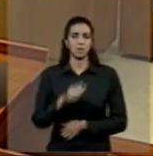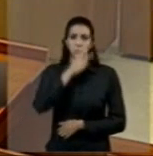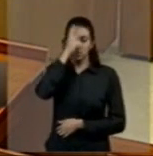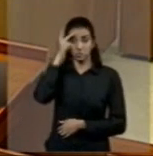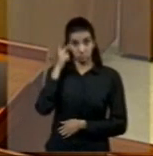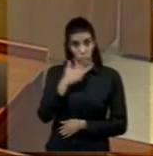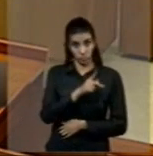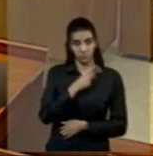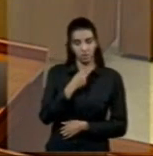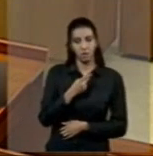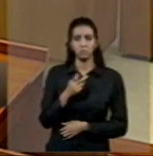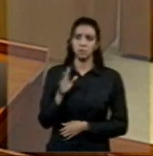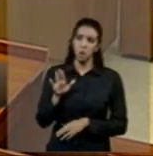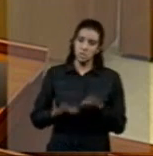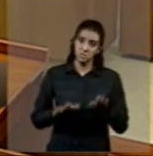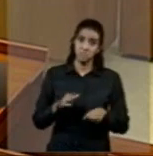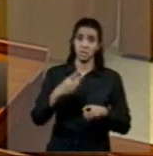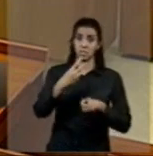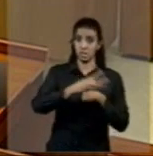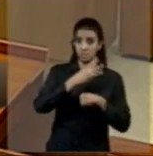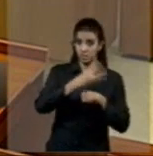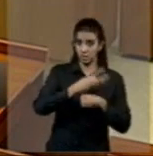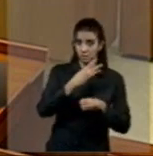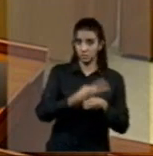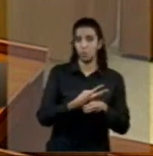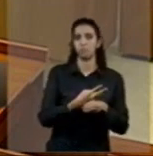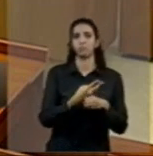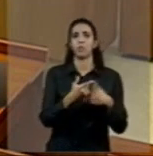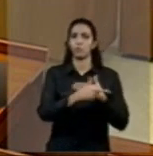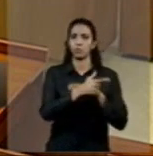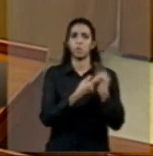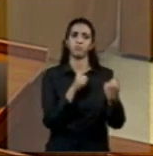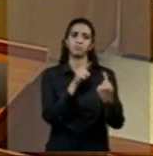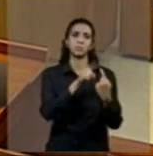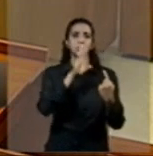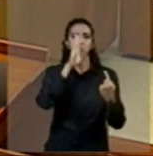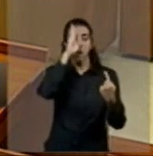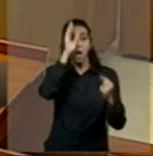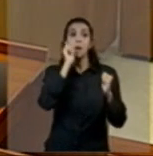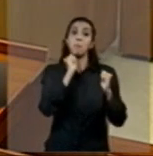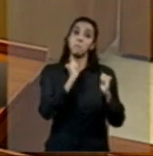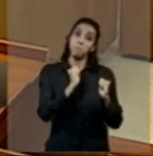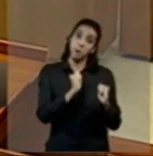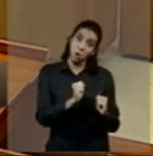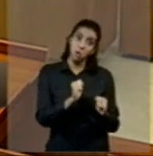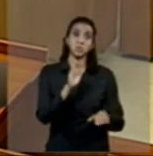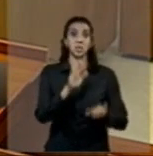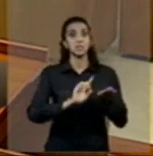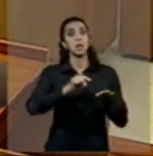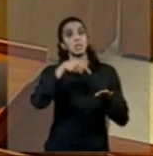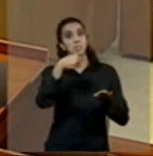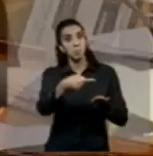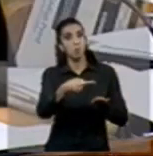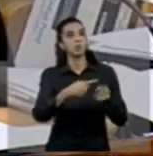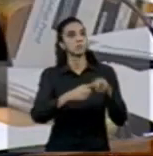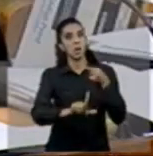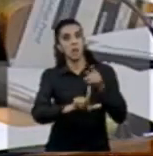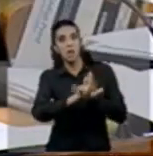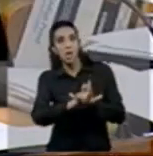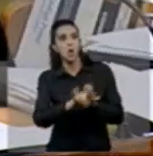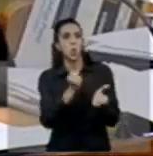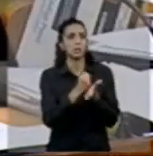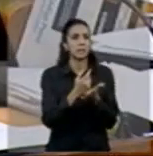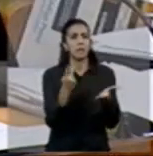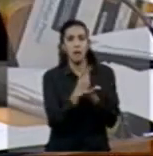não, eventualmente, a terceirização de atividade e fim pode vir a se tornar uma ilícita intermediação de mão de obra.